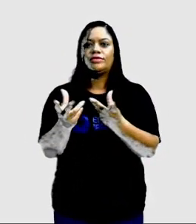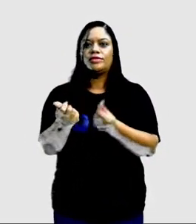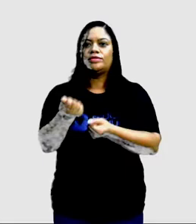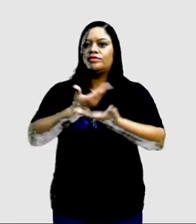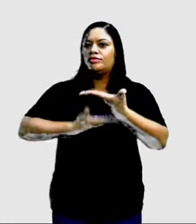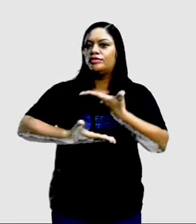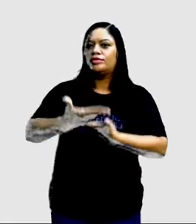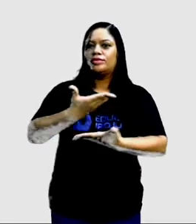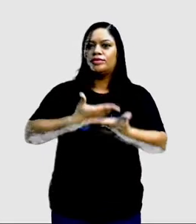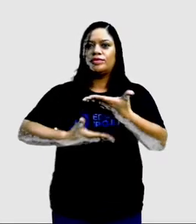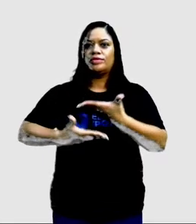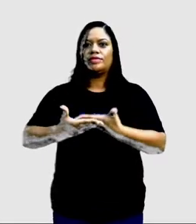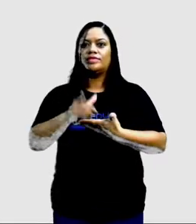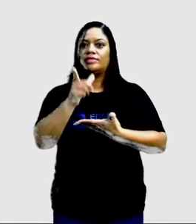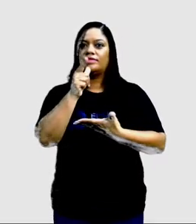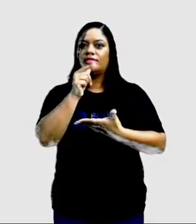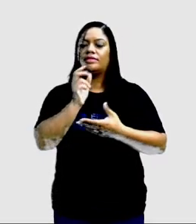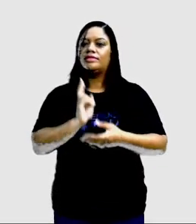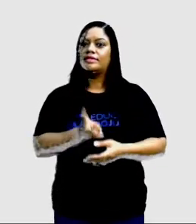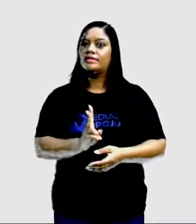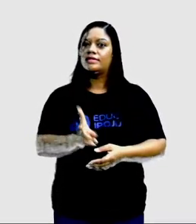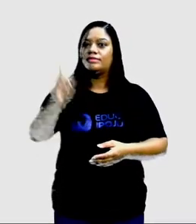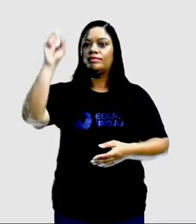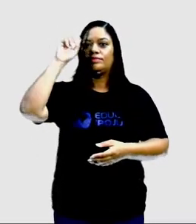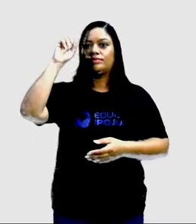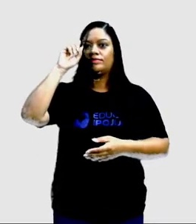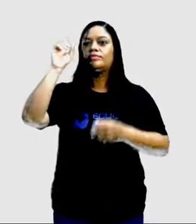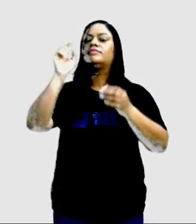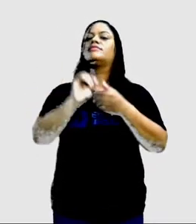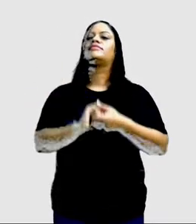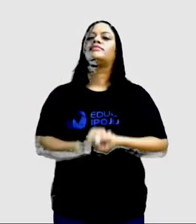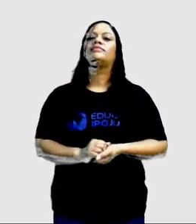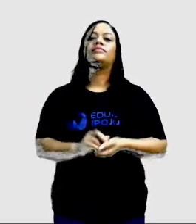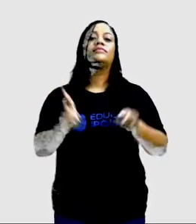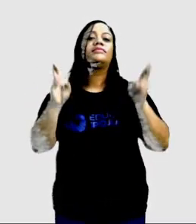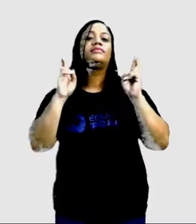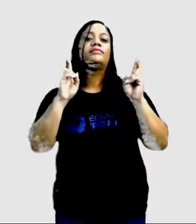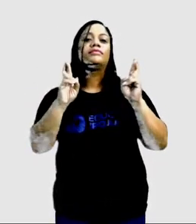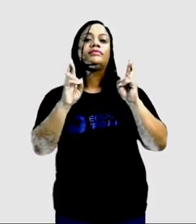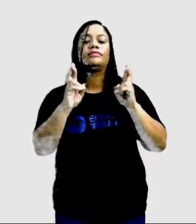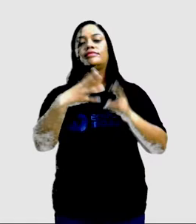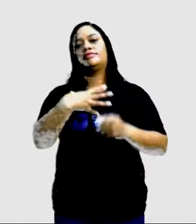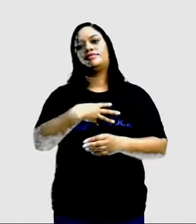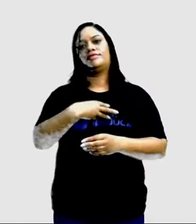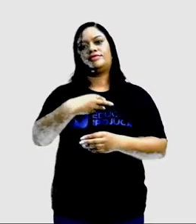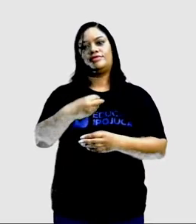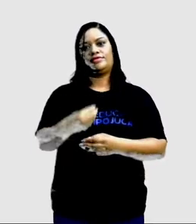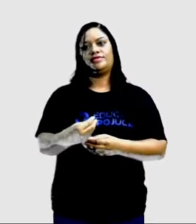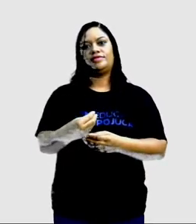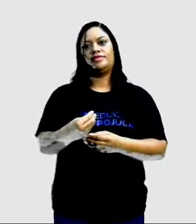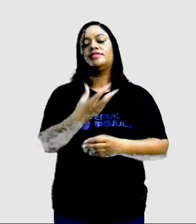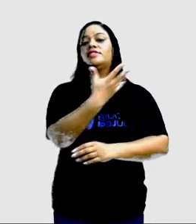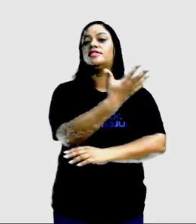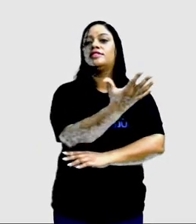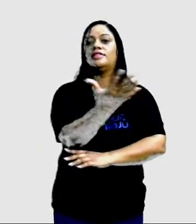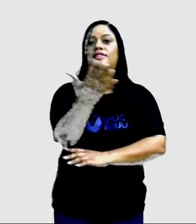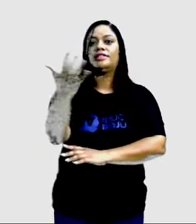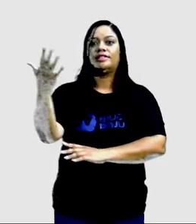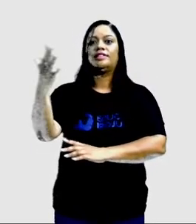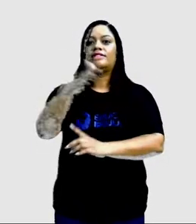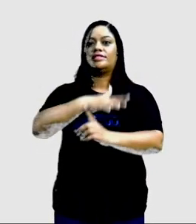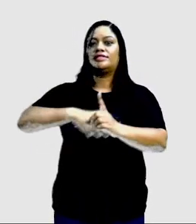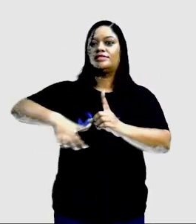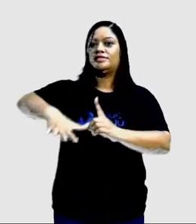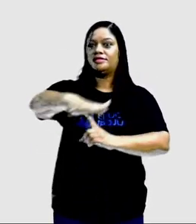rega tudo com esperança, que deixará a seus filhos a natureza por